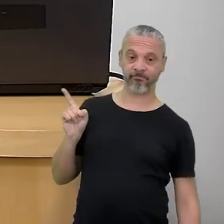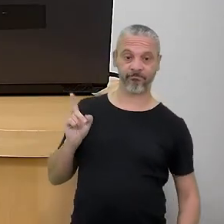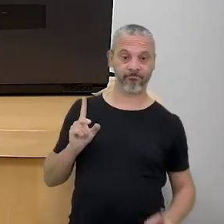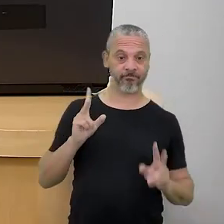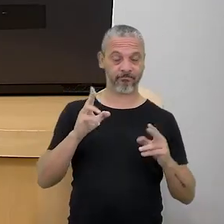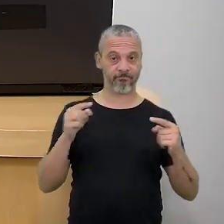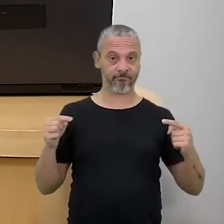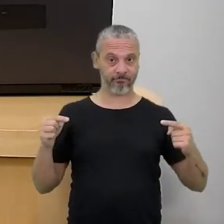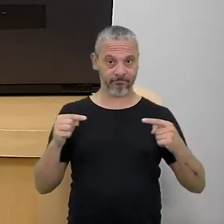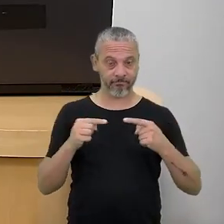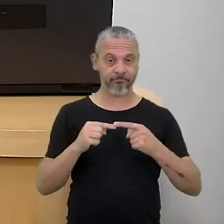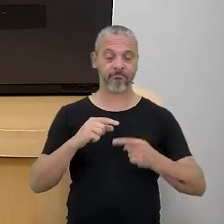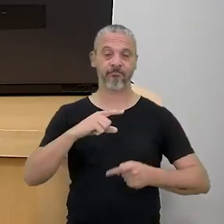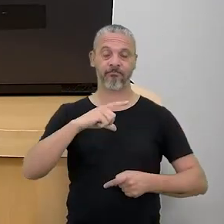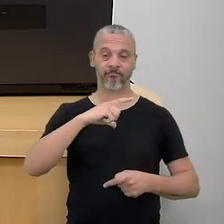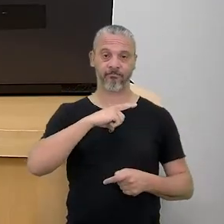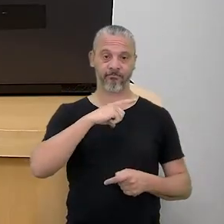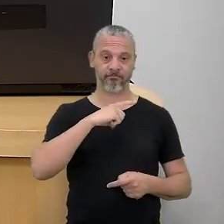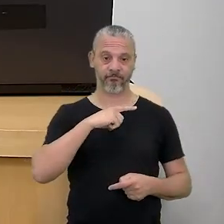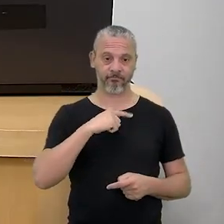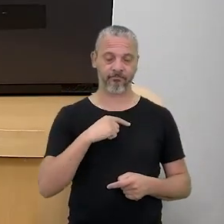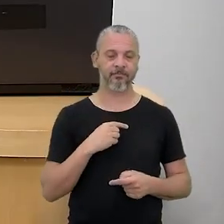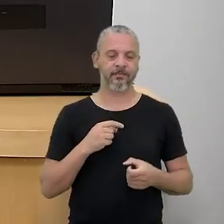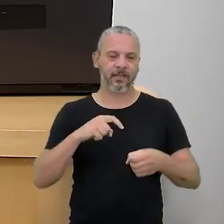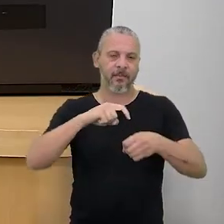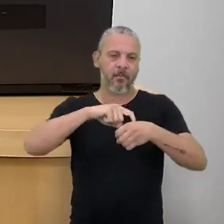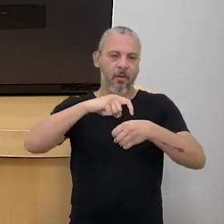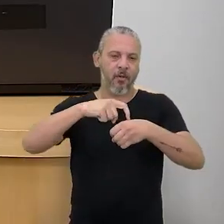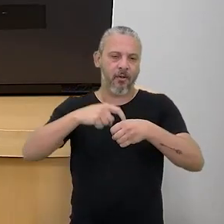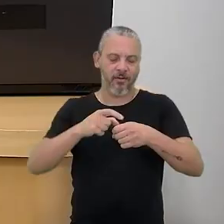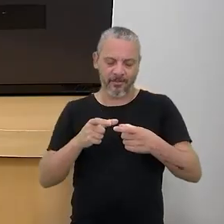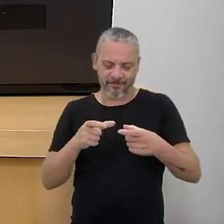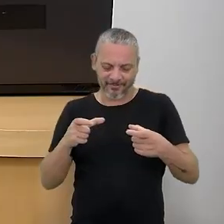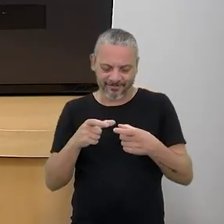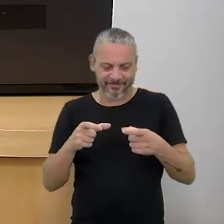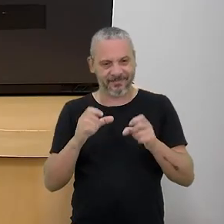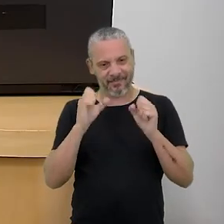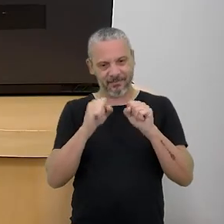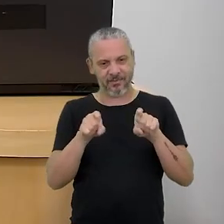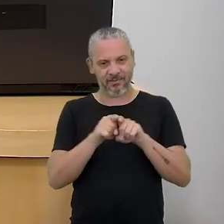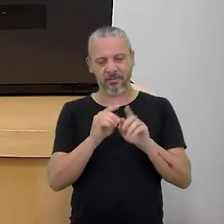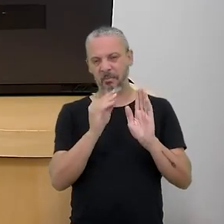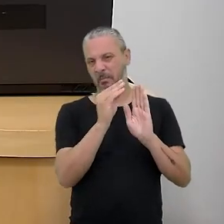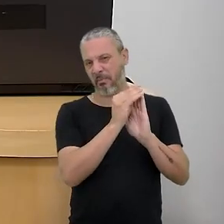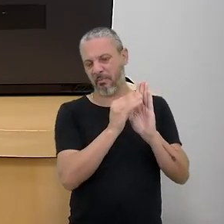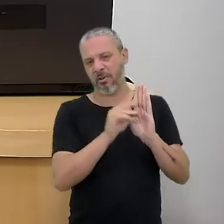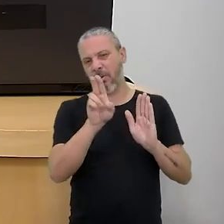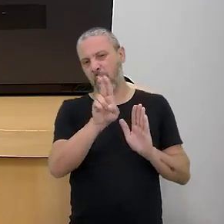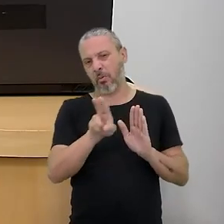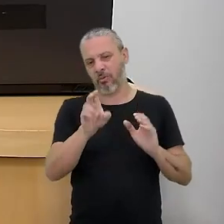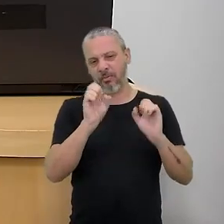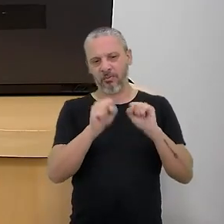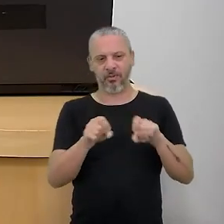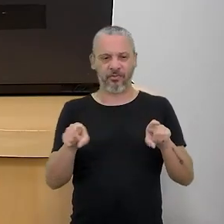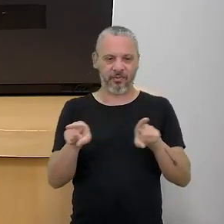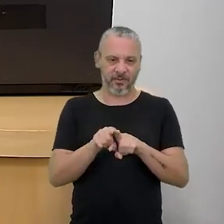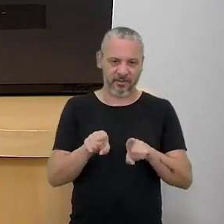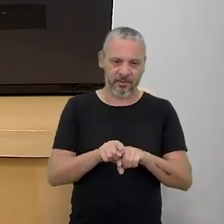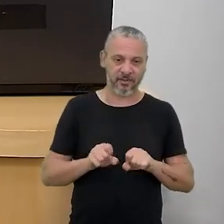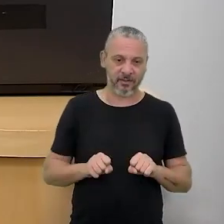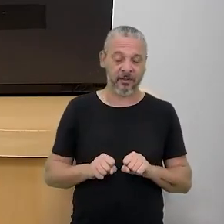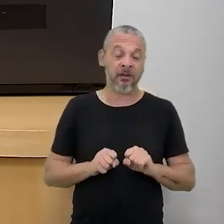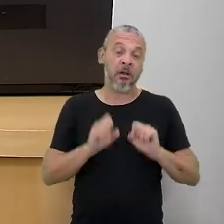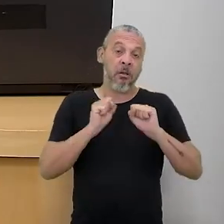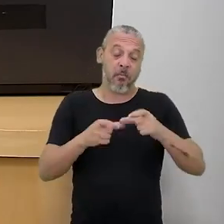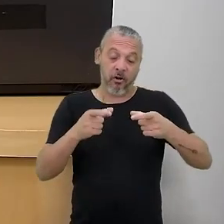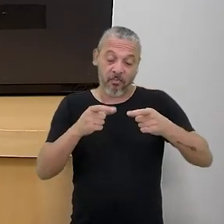dessas de morango, mas pode ser qualquer outro potinho, um potinho que não estiver utilizando, pode ser um